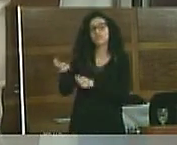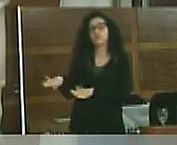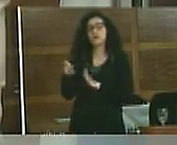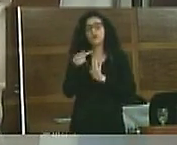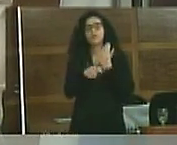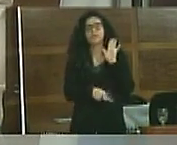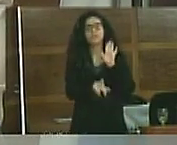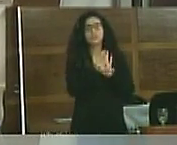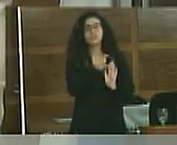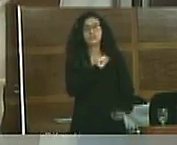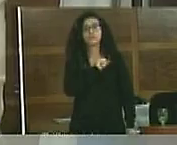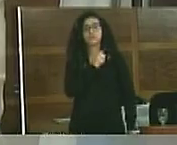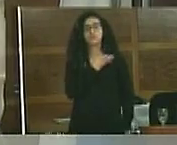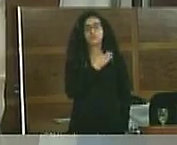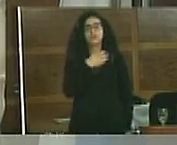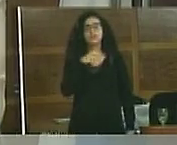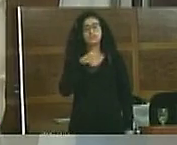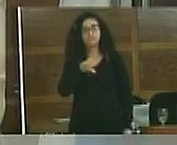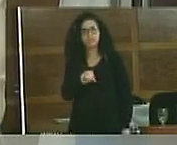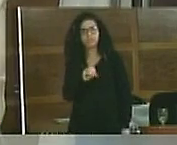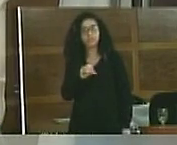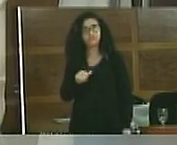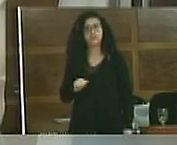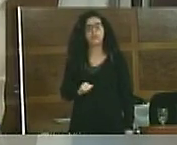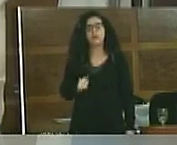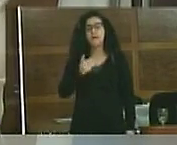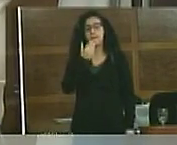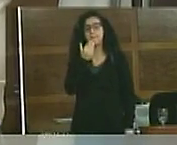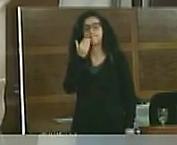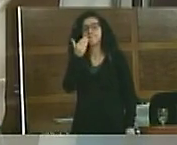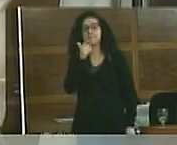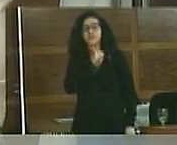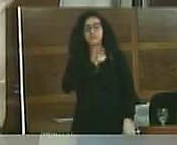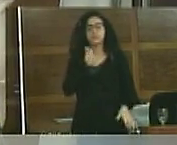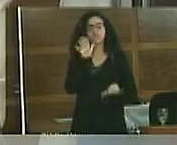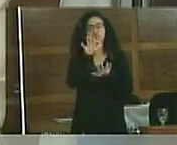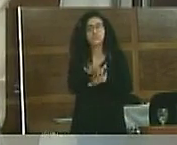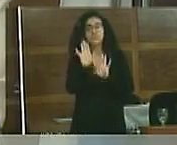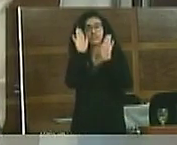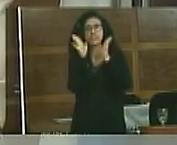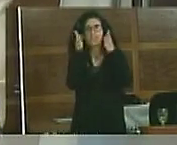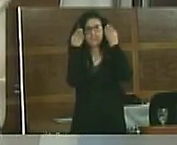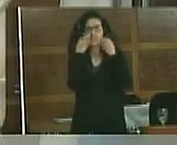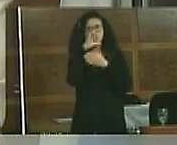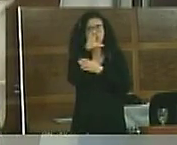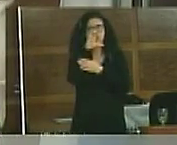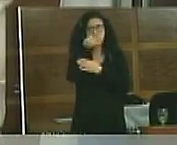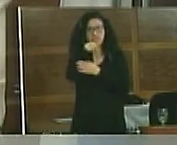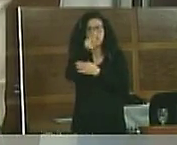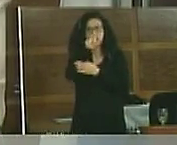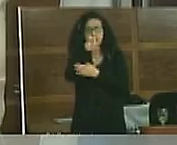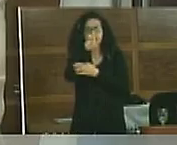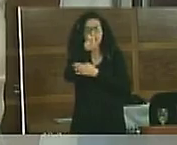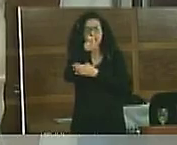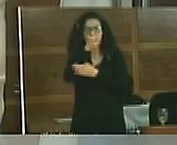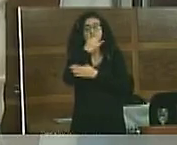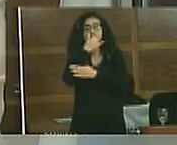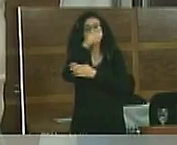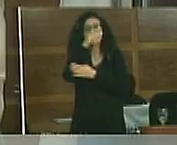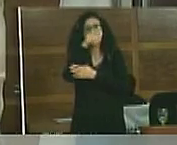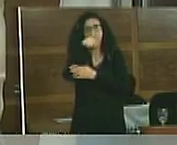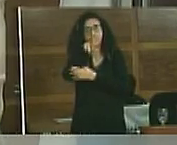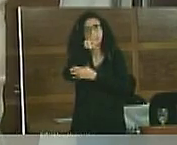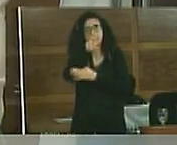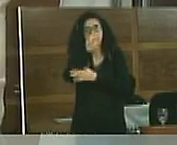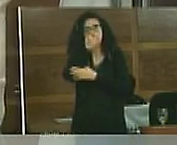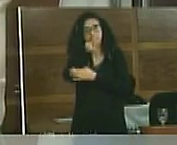projeto de lei número 49 de 2018, eu peço a inclusão da festa da quermesse da Igreja Nossa Senhora Aparecida, Paróquia